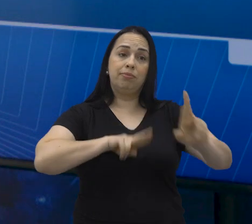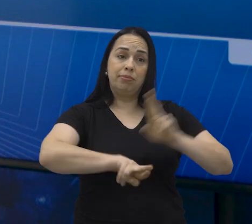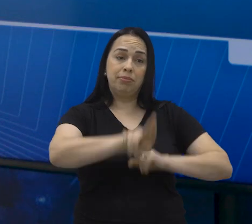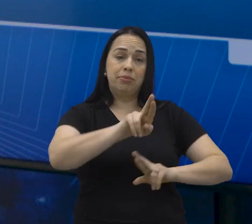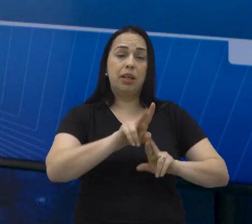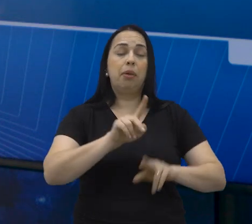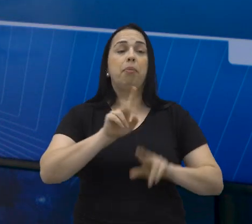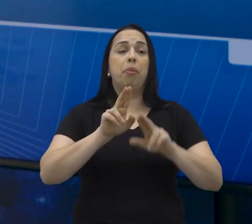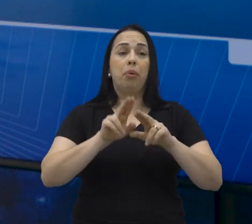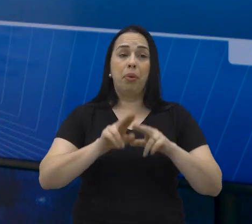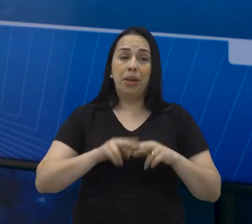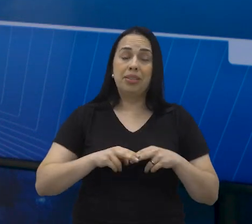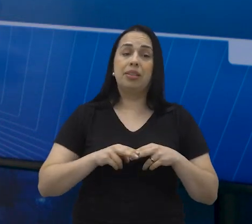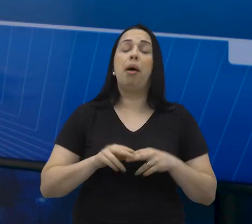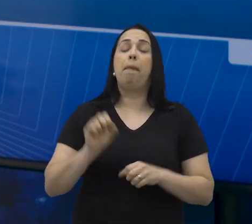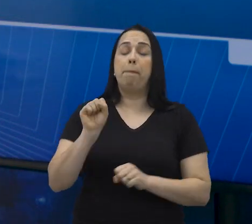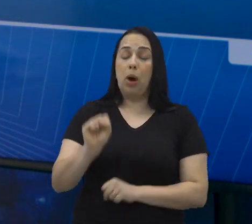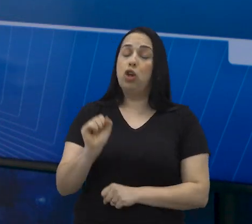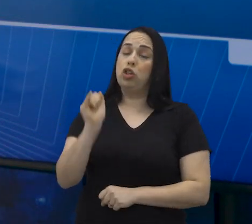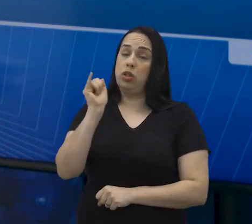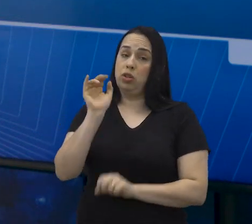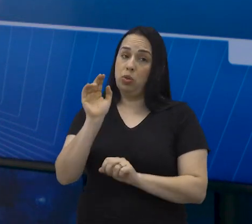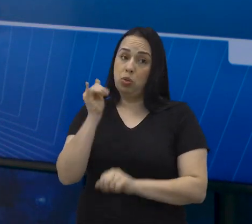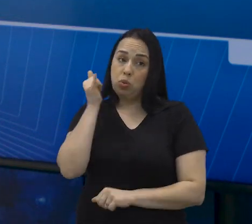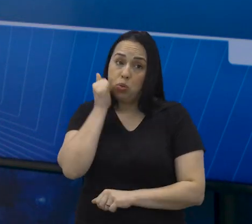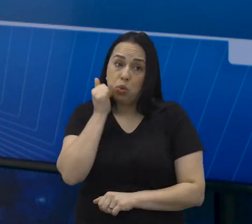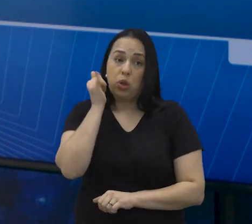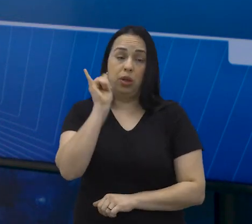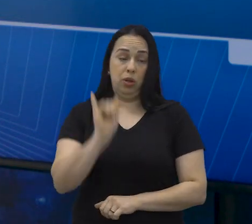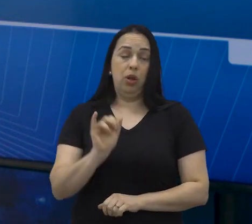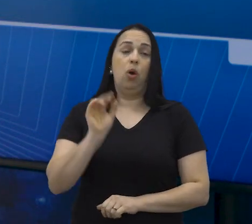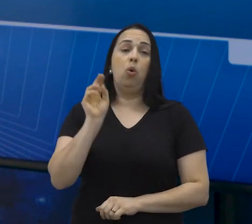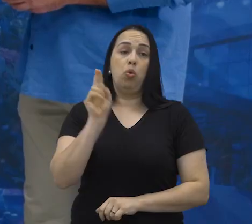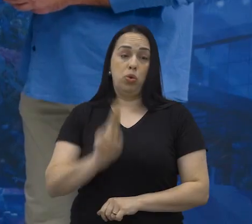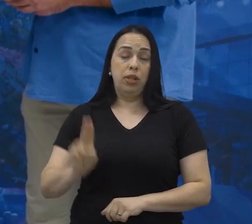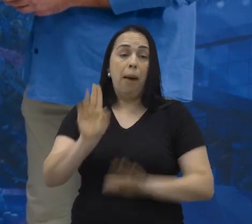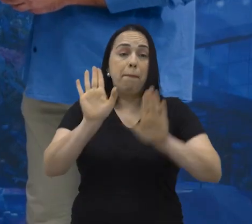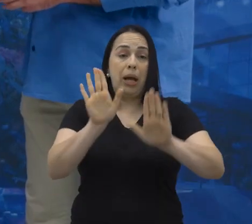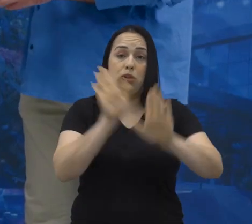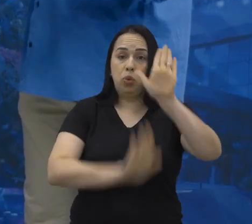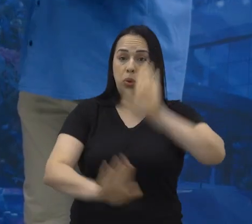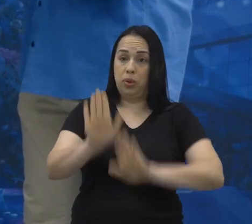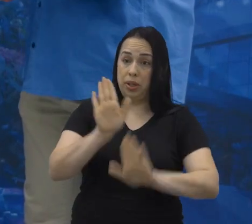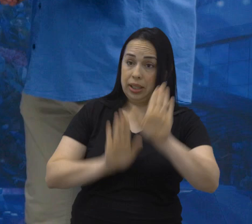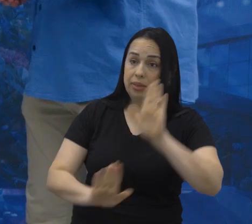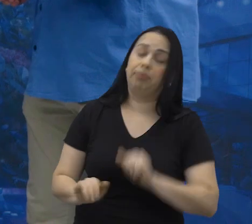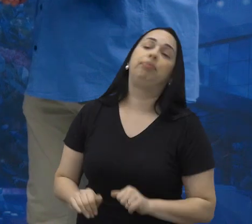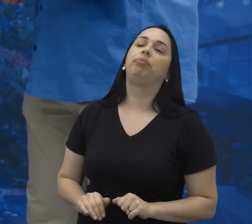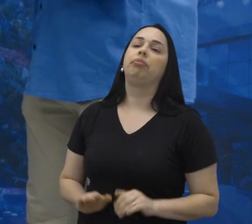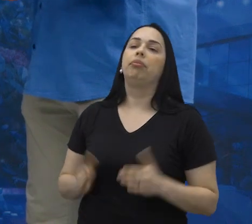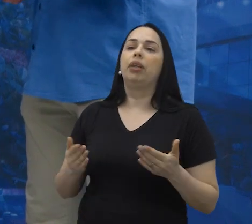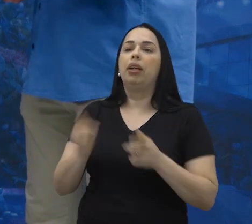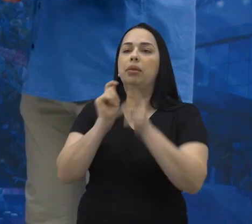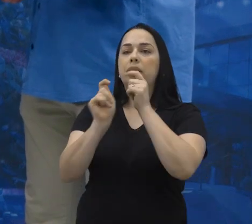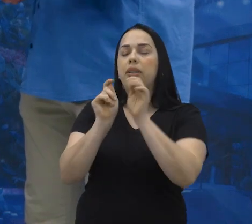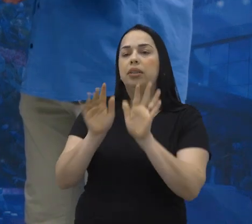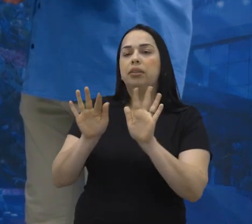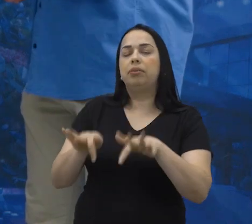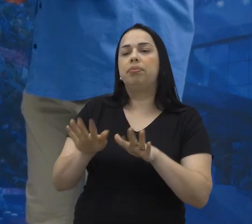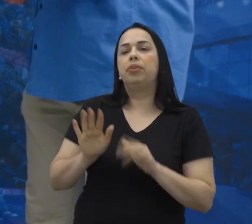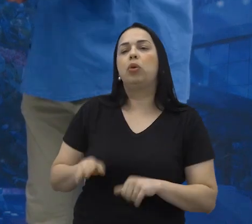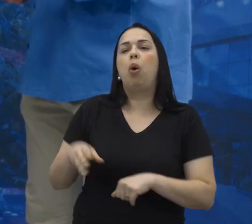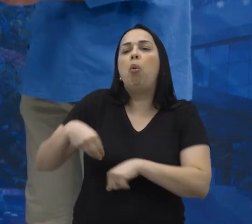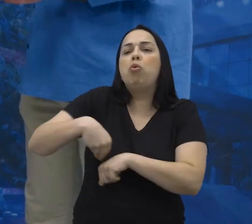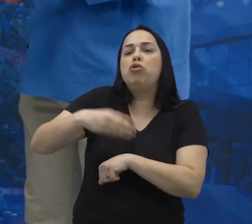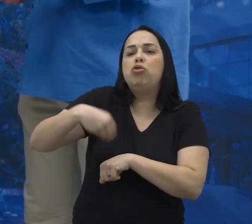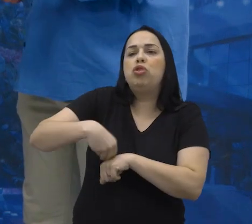risco. A gente precisa usar, tem muitos benefícios, mas com muito cuidado. Perfeito. Para a gente poder encerrar a entrevista,